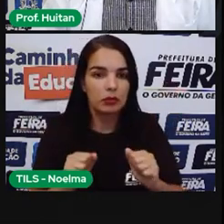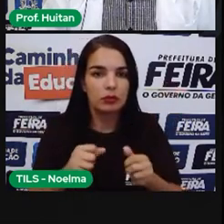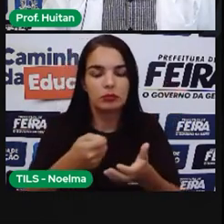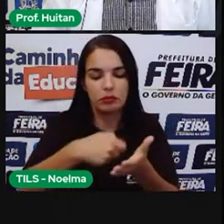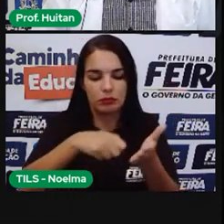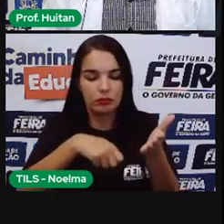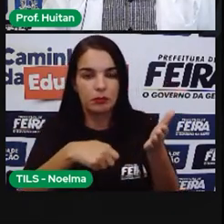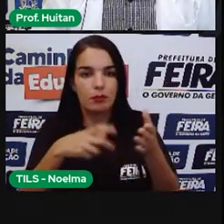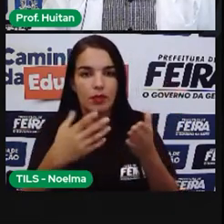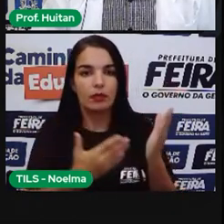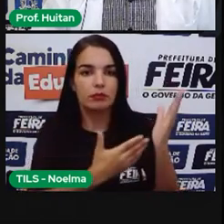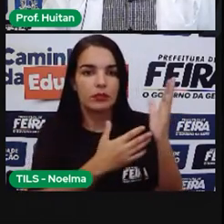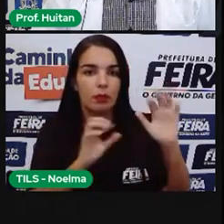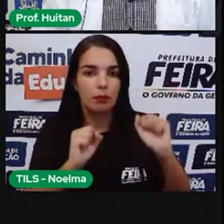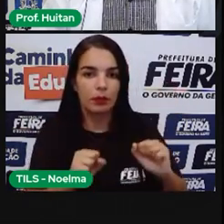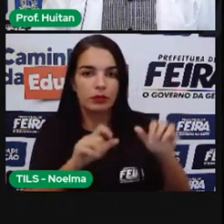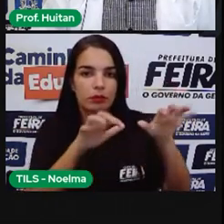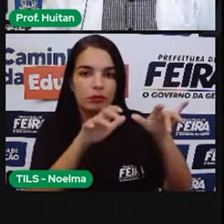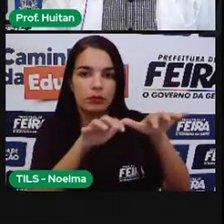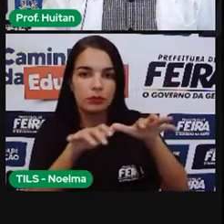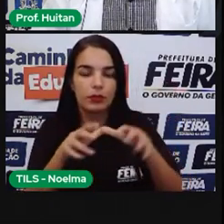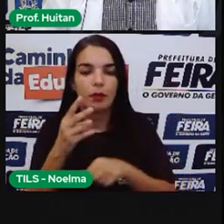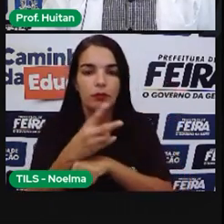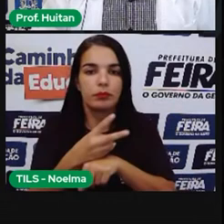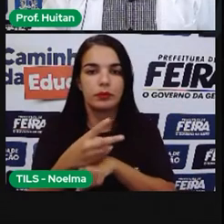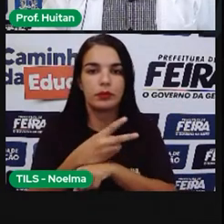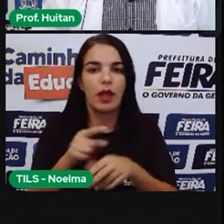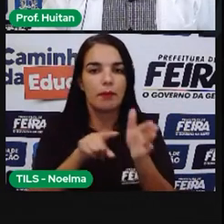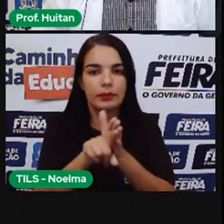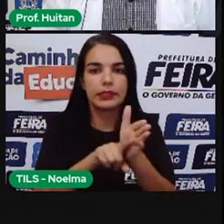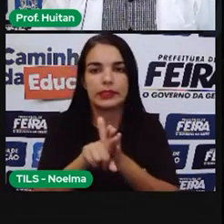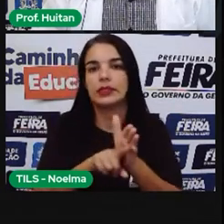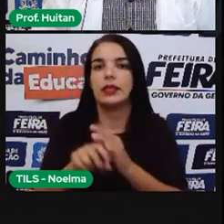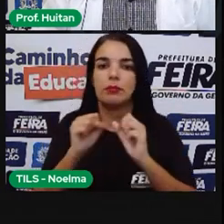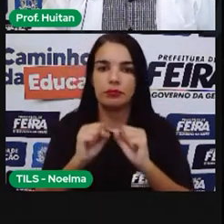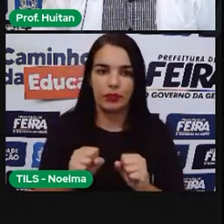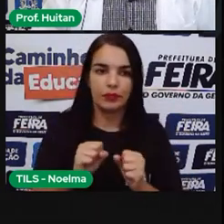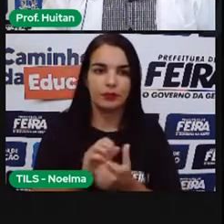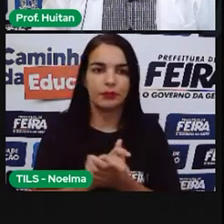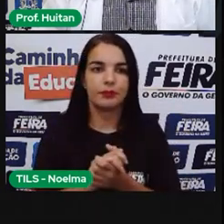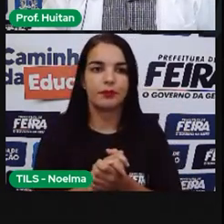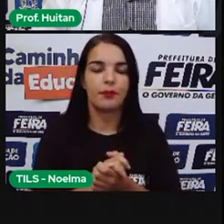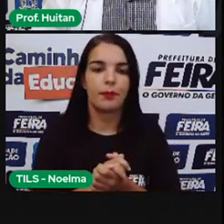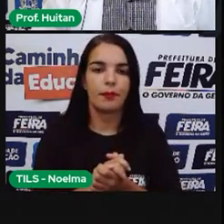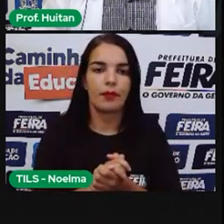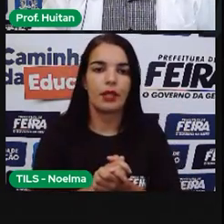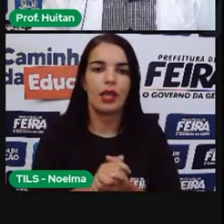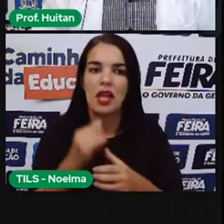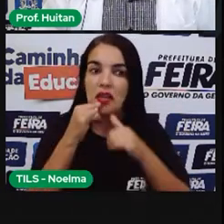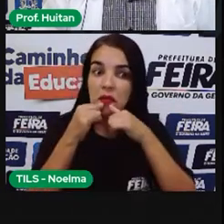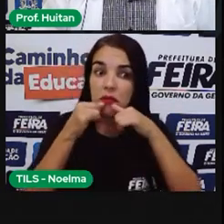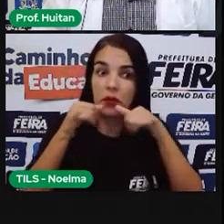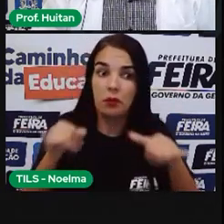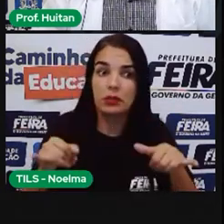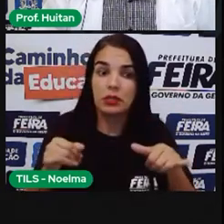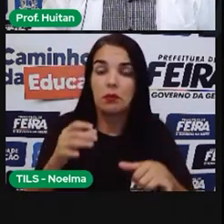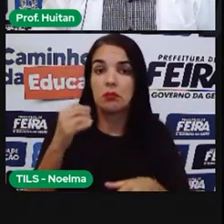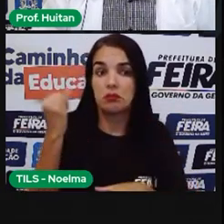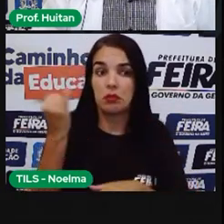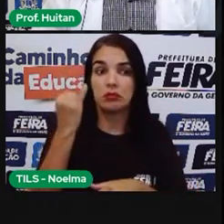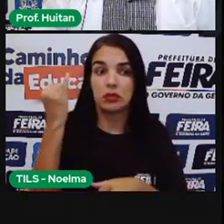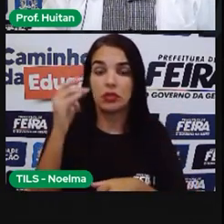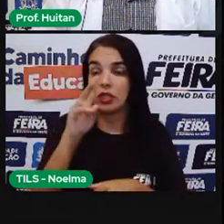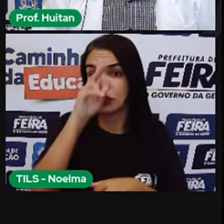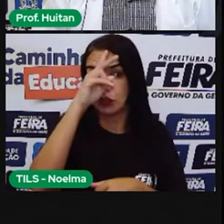se vocês se interessarem, então façam a pesquisa. É um documentário interessante sobre a história da música